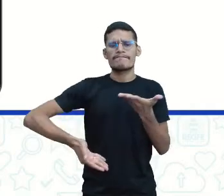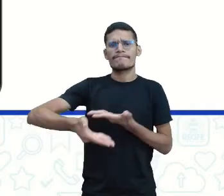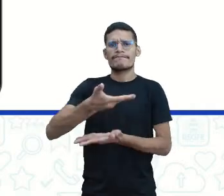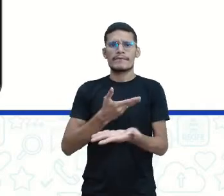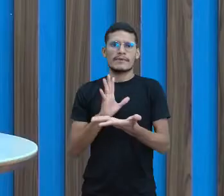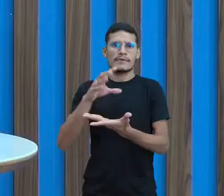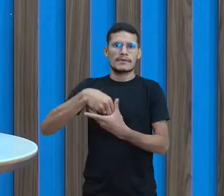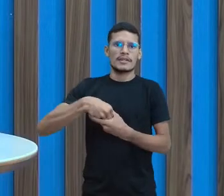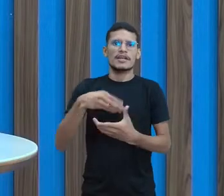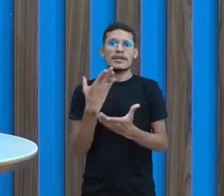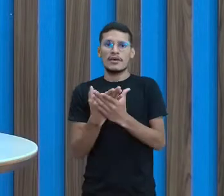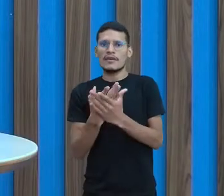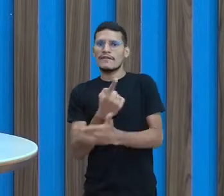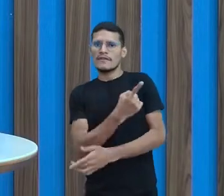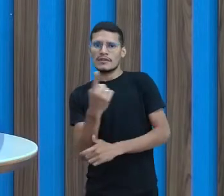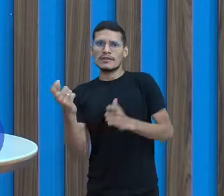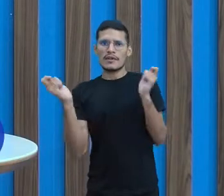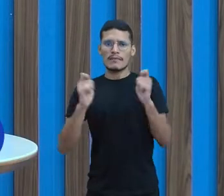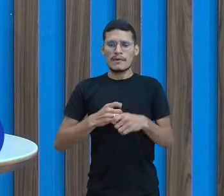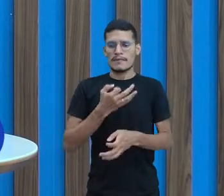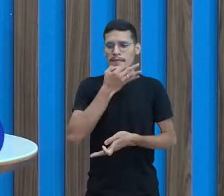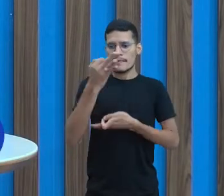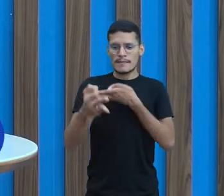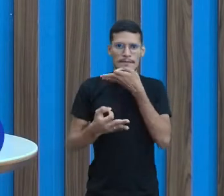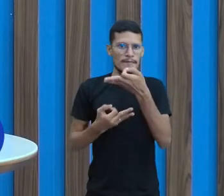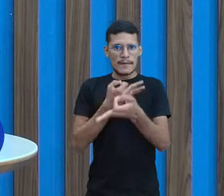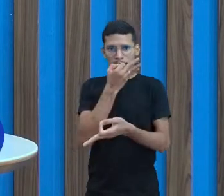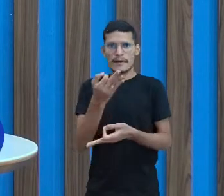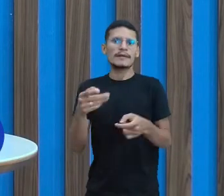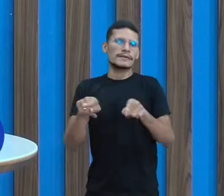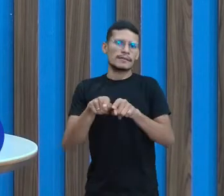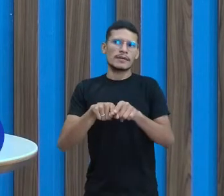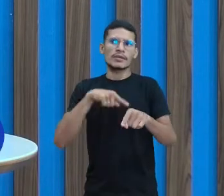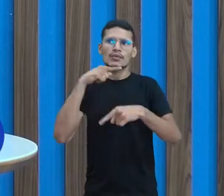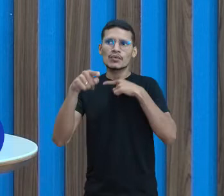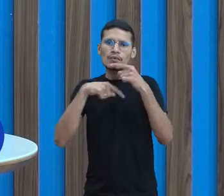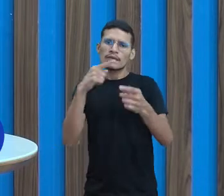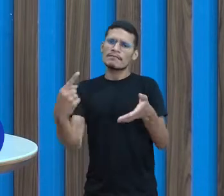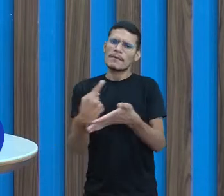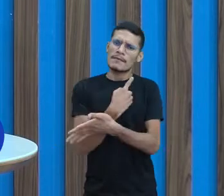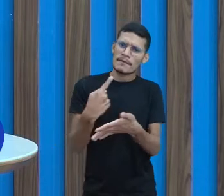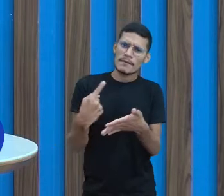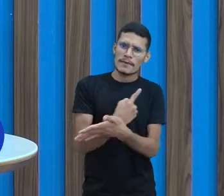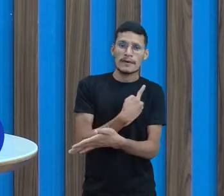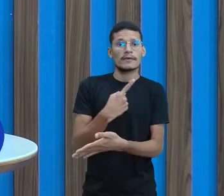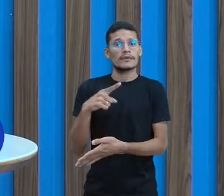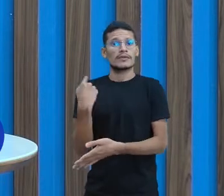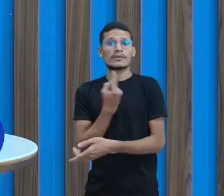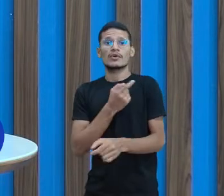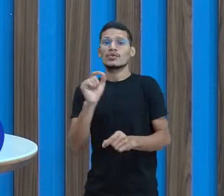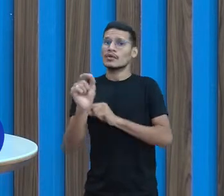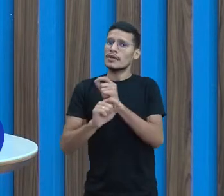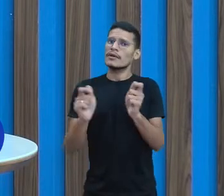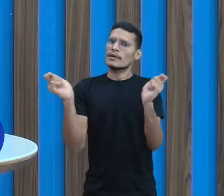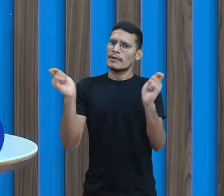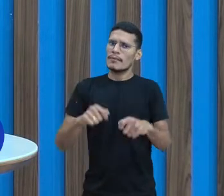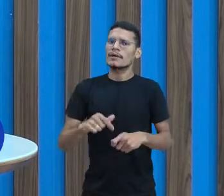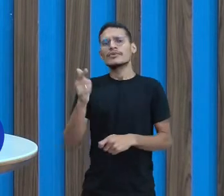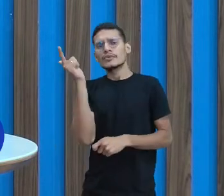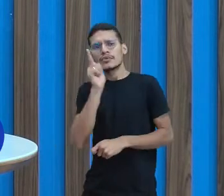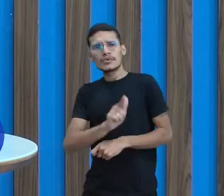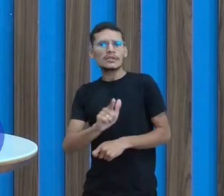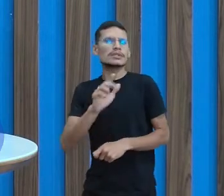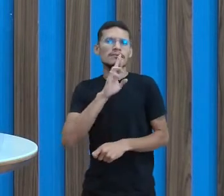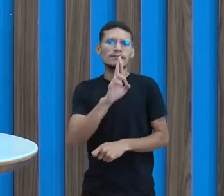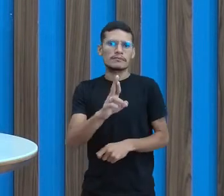durante a aula para que vocês façam os comentários de vocês, tirem suas dúvidas, né? E aí a gente consiga contemplar isso